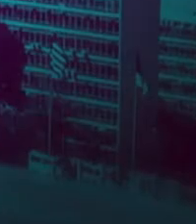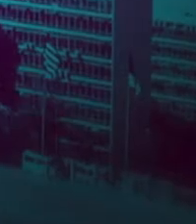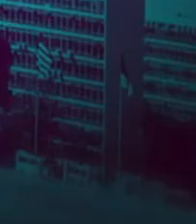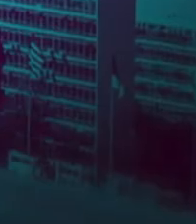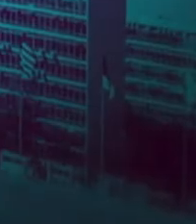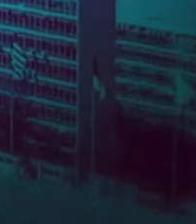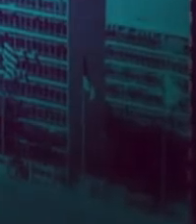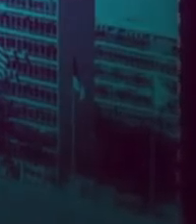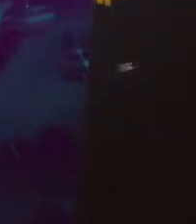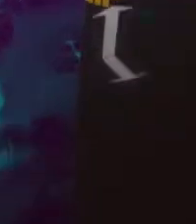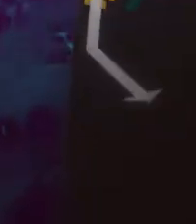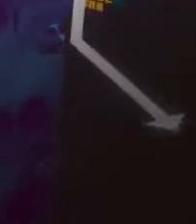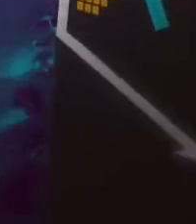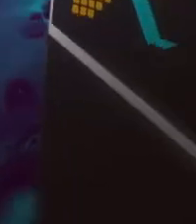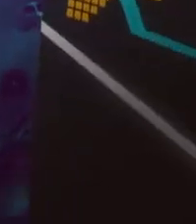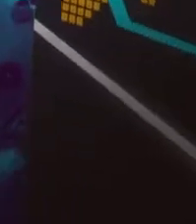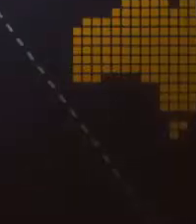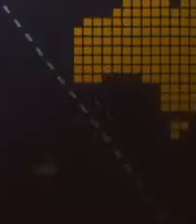Tchau.